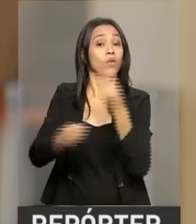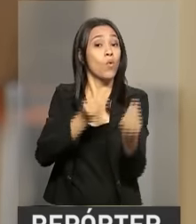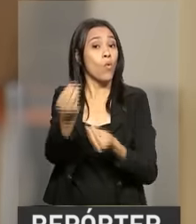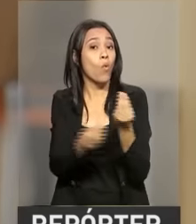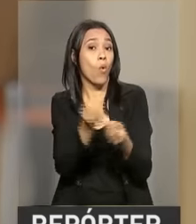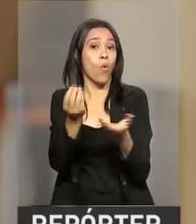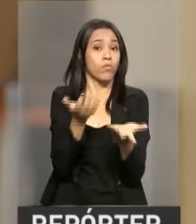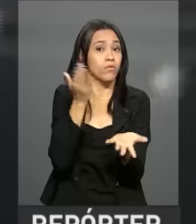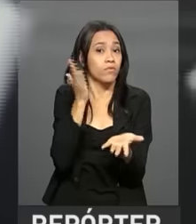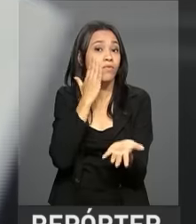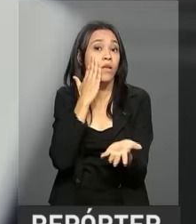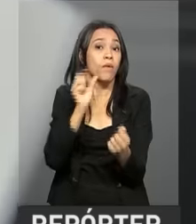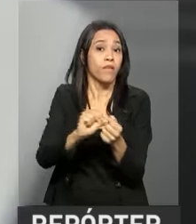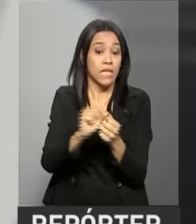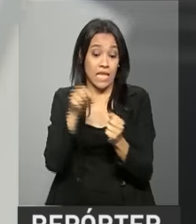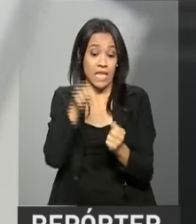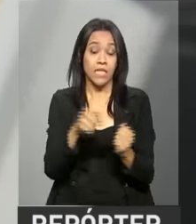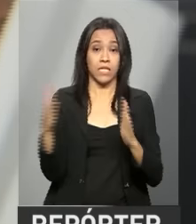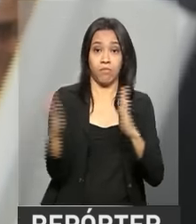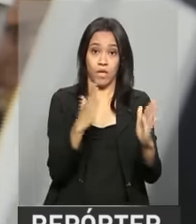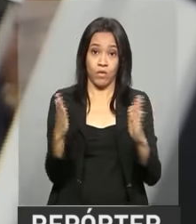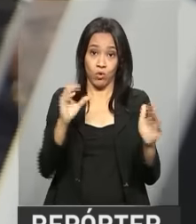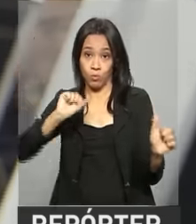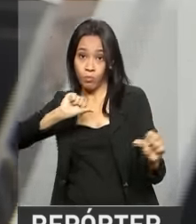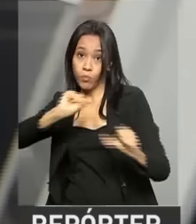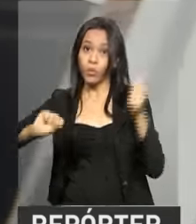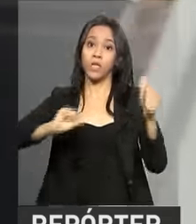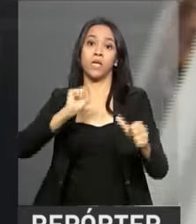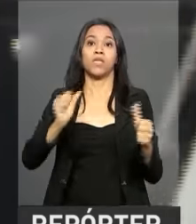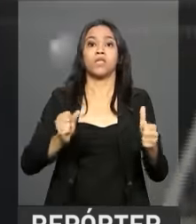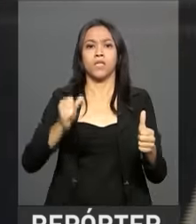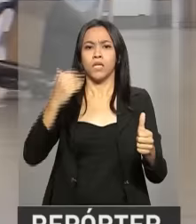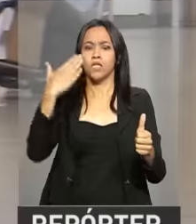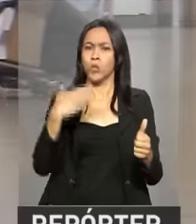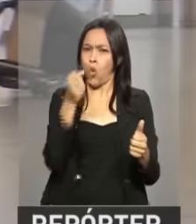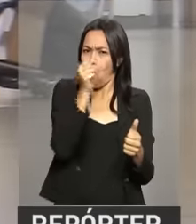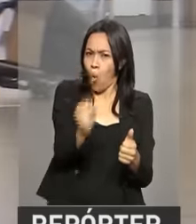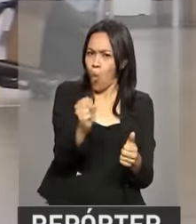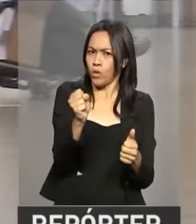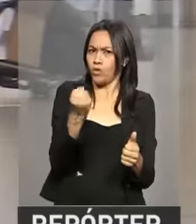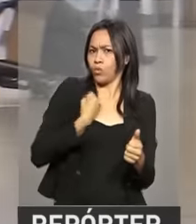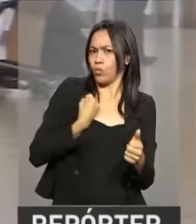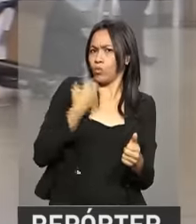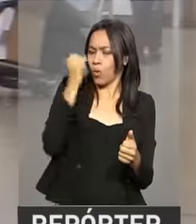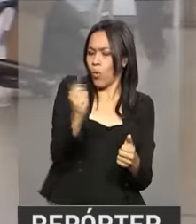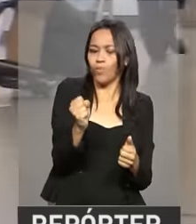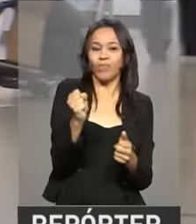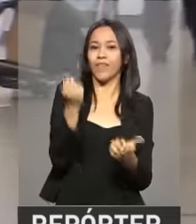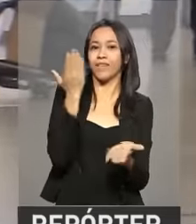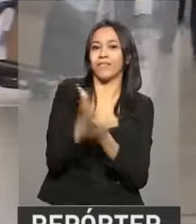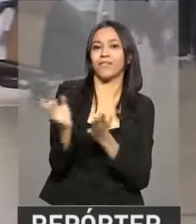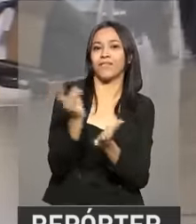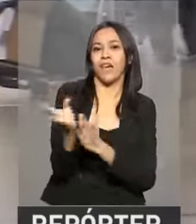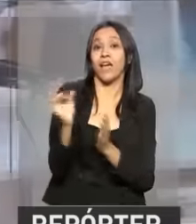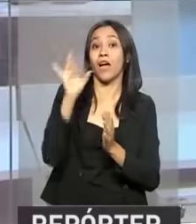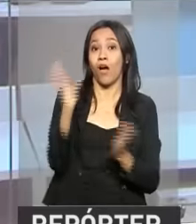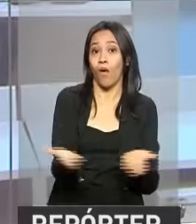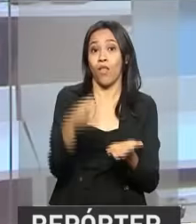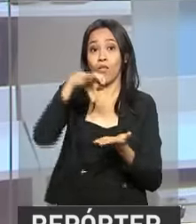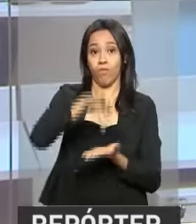discagem após esse período de transição as chamadas com oito dígitos não serão mais